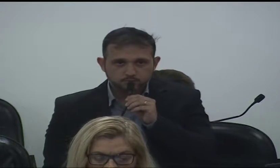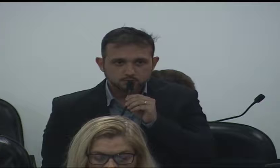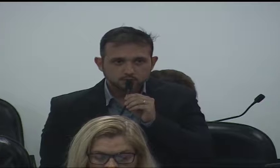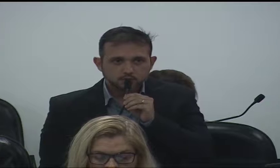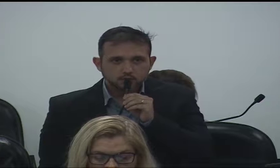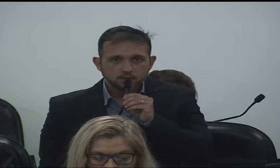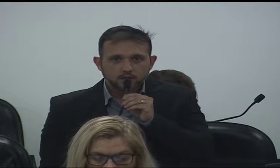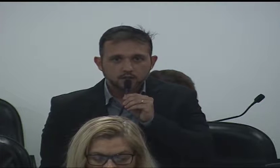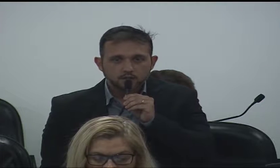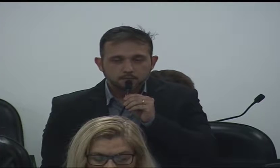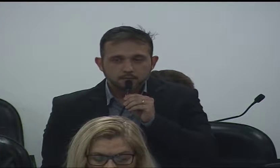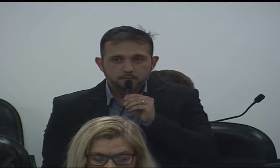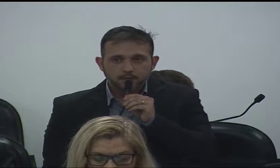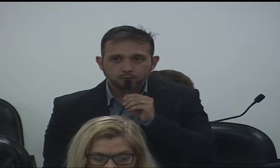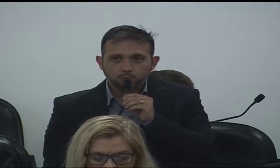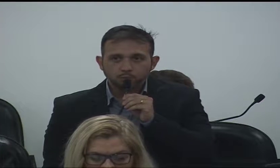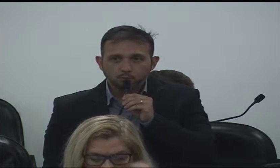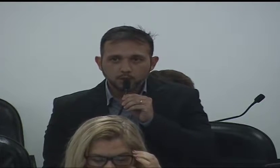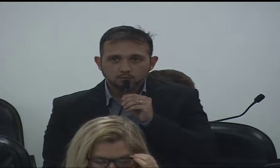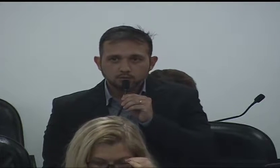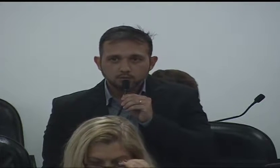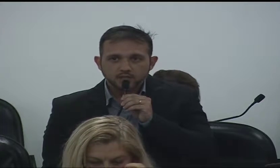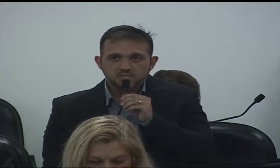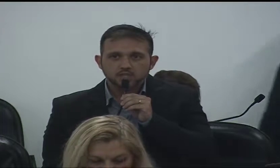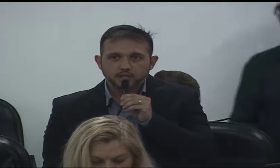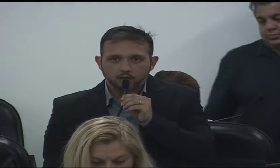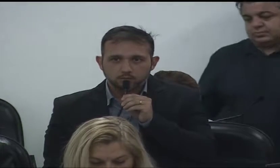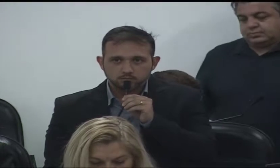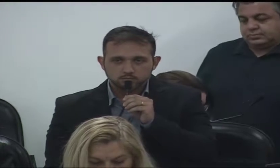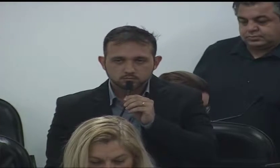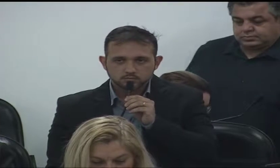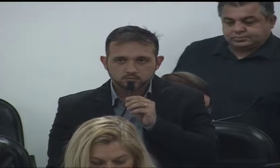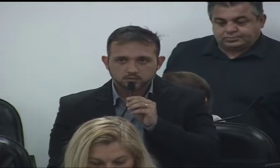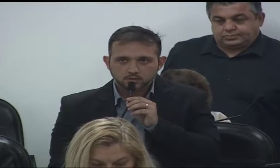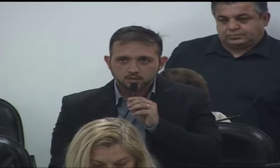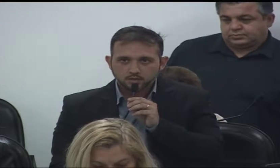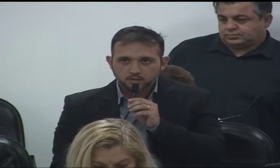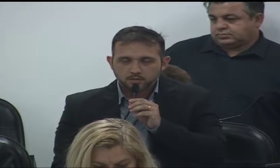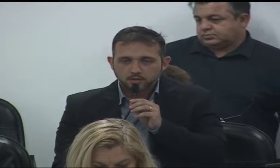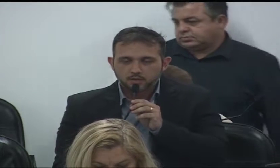isso para o público em geral.